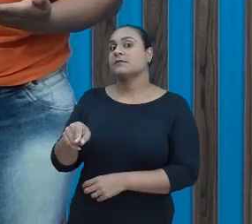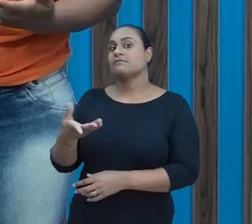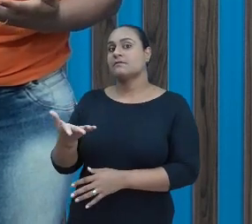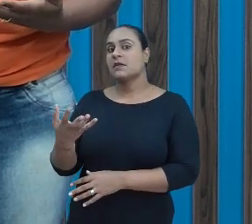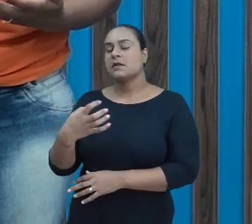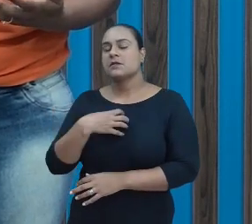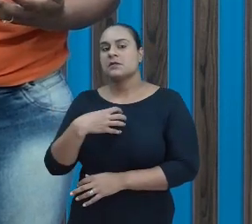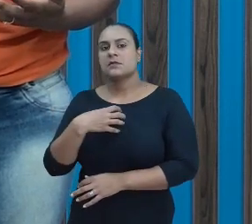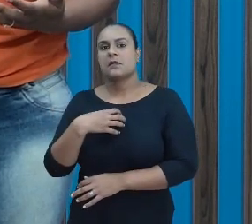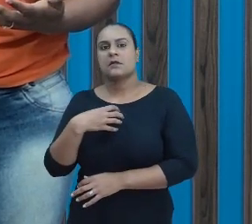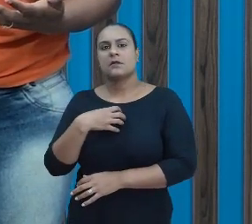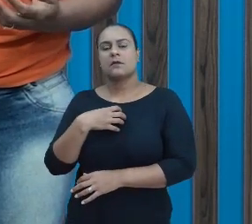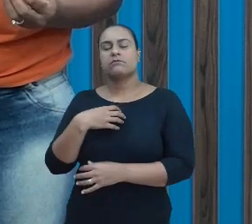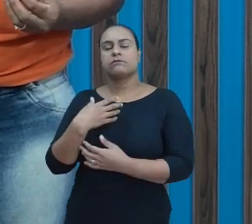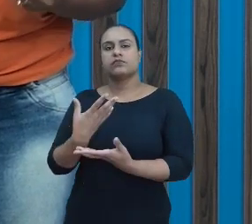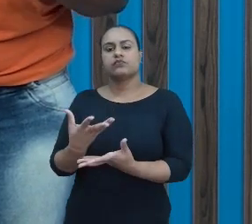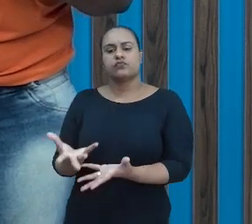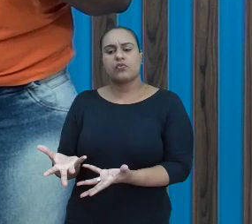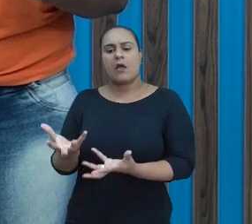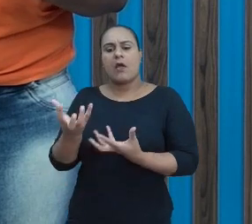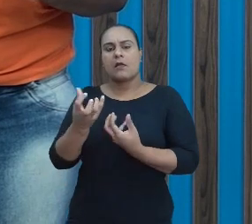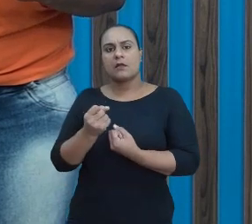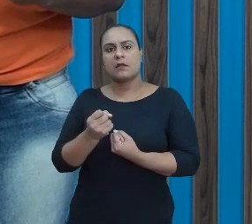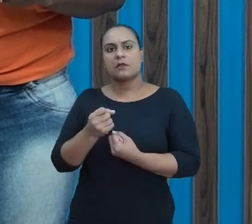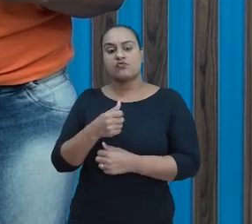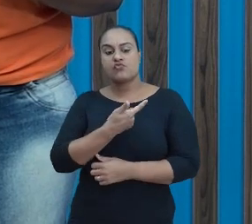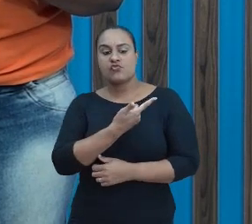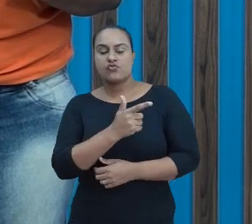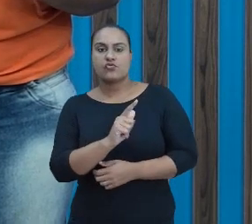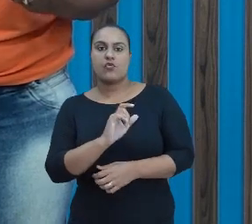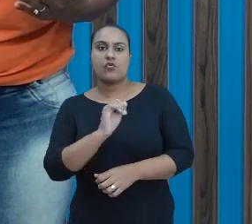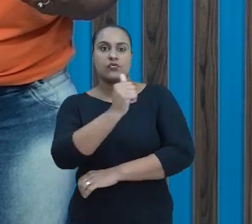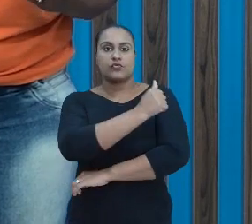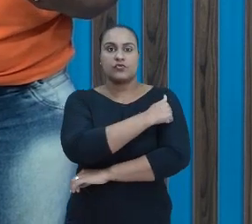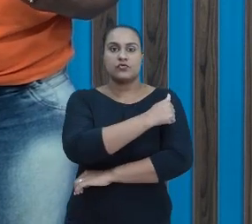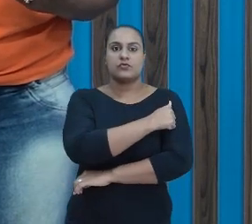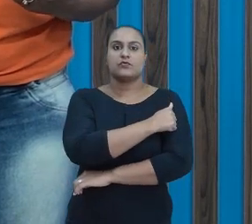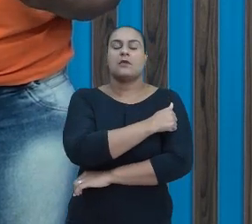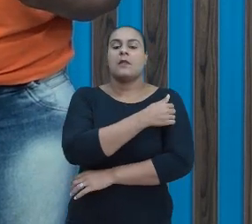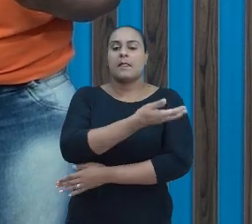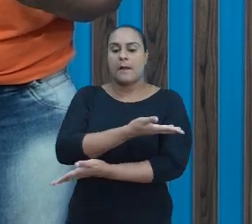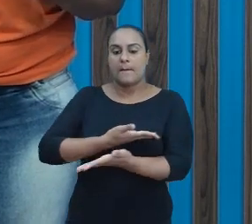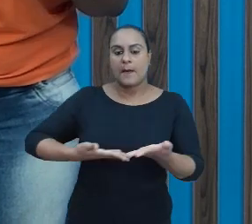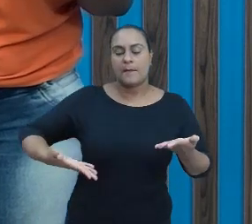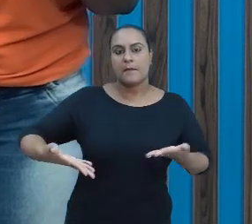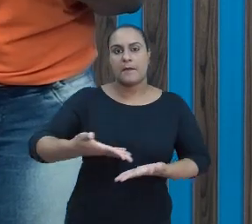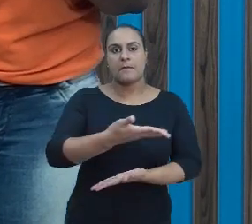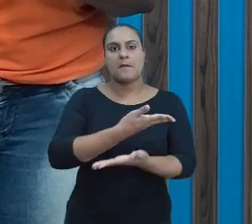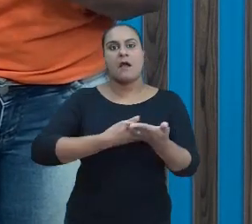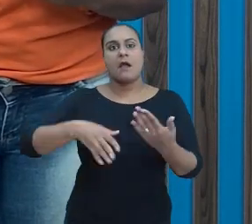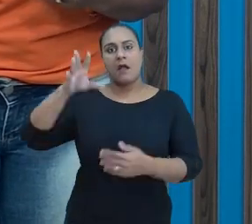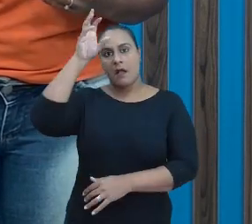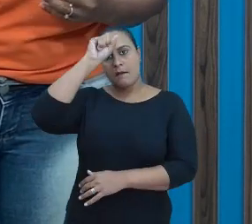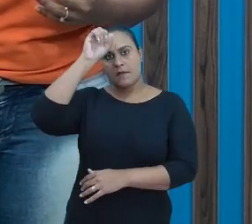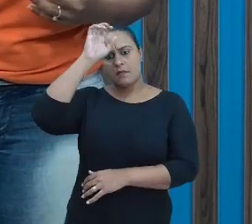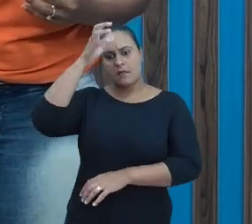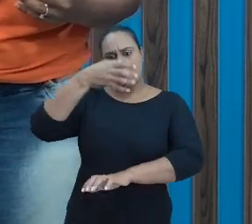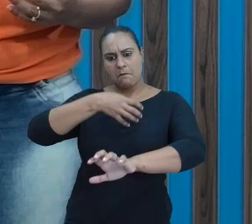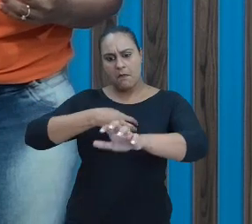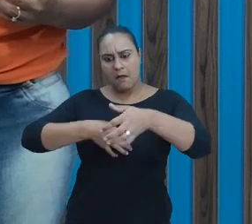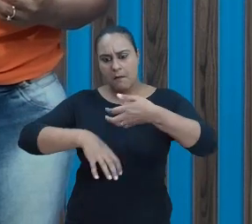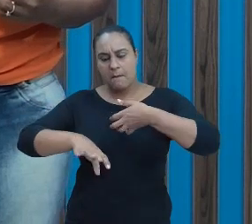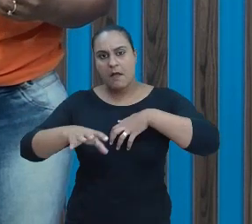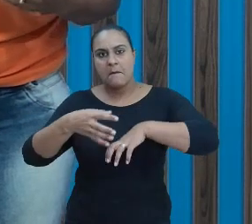os demais estudantes aprender a conviver, aprender a respeitar, aprender a entender que o outro tem o tempo